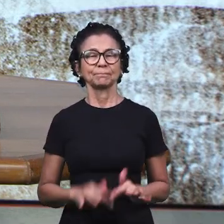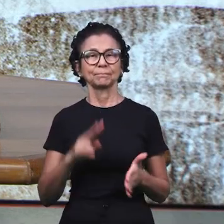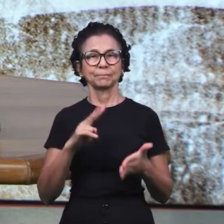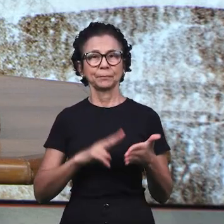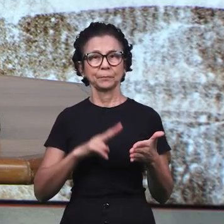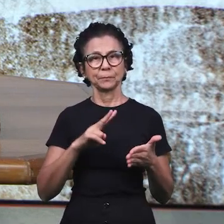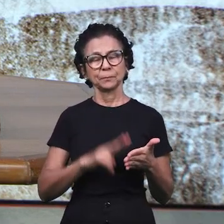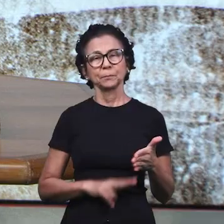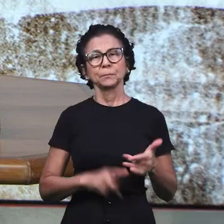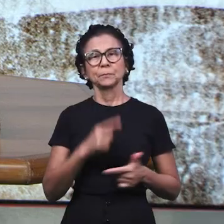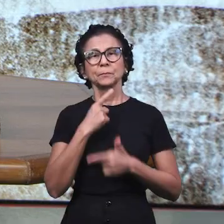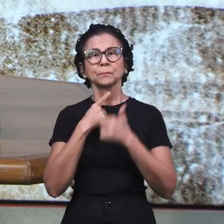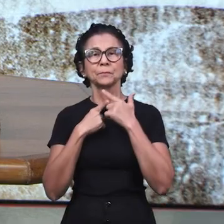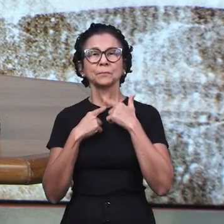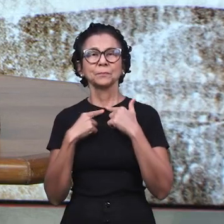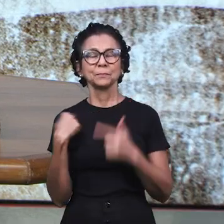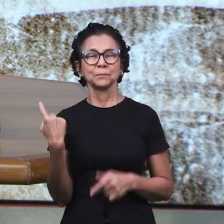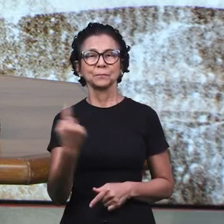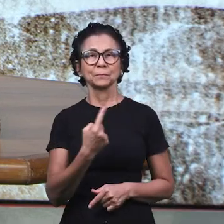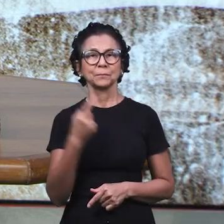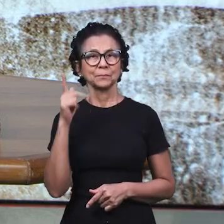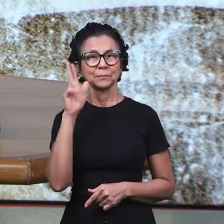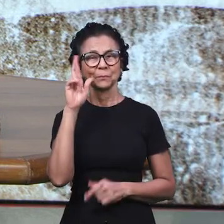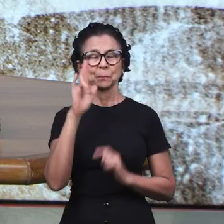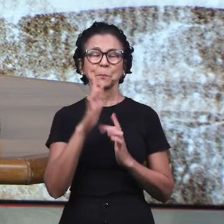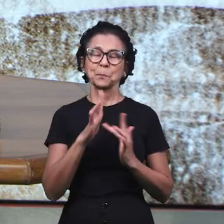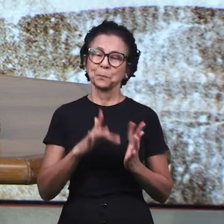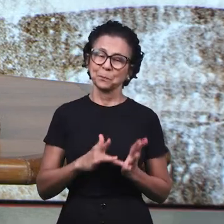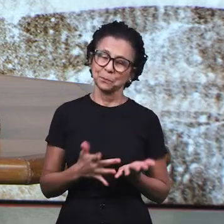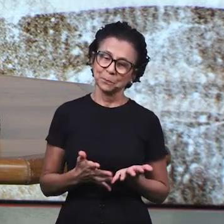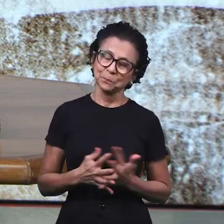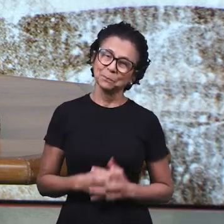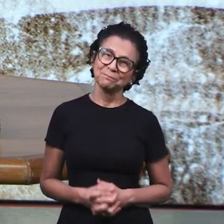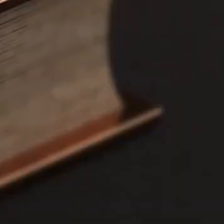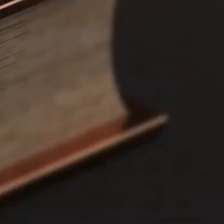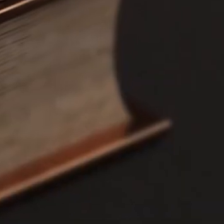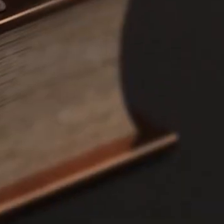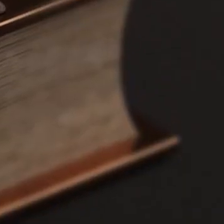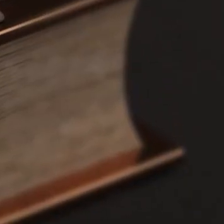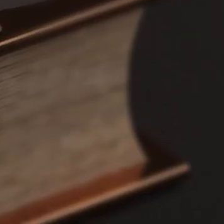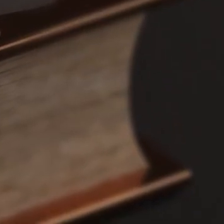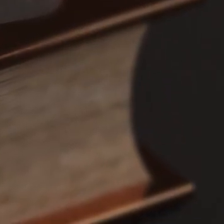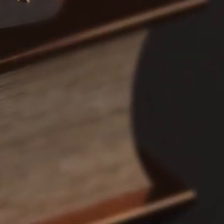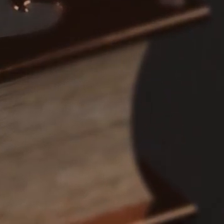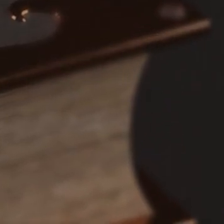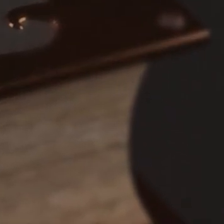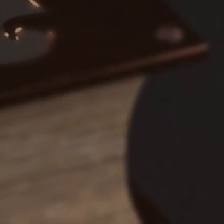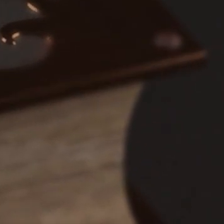hoje, desejando a todos os irmãos a paz do Senhor Jesus.